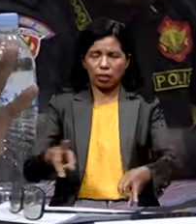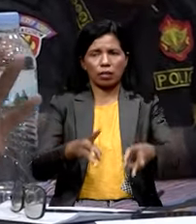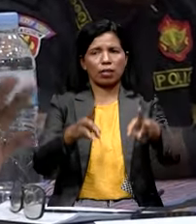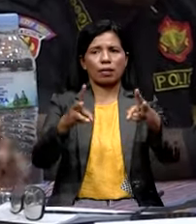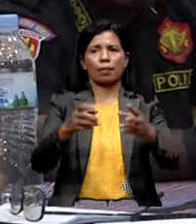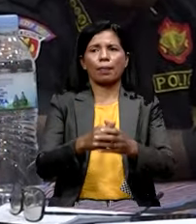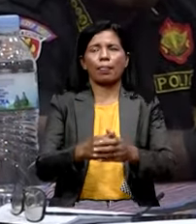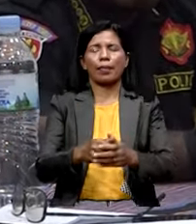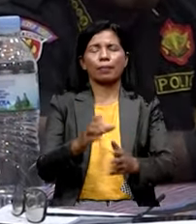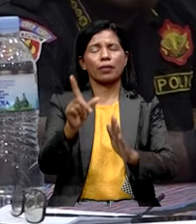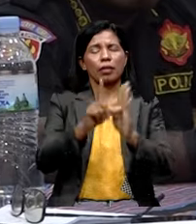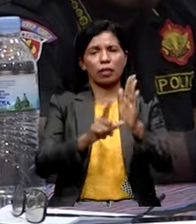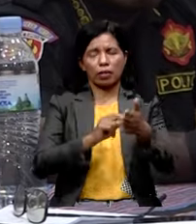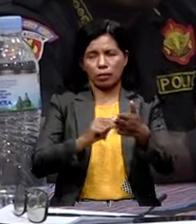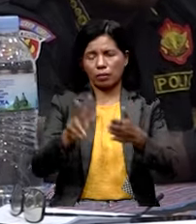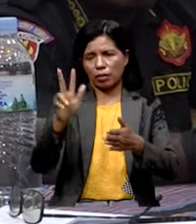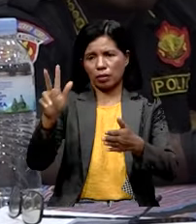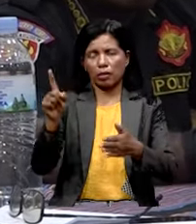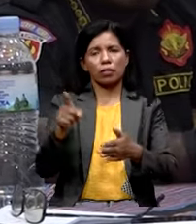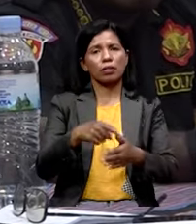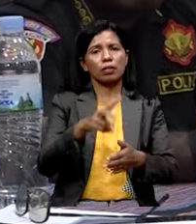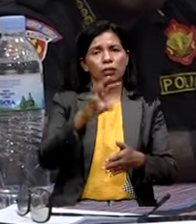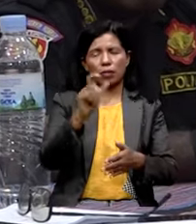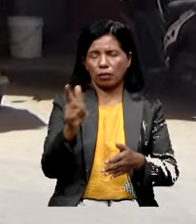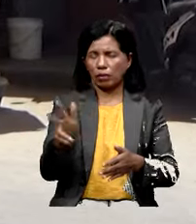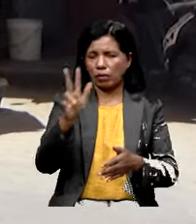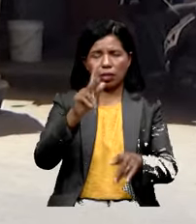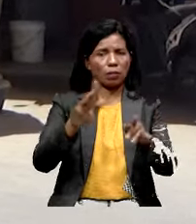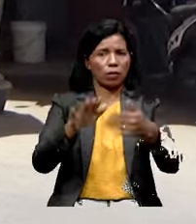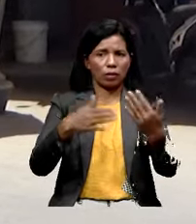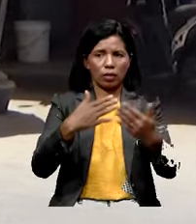lei número 3 barra Rihon Rua Ronulo Recintolo, bandu